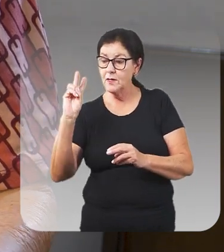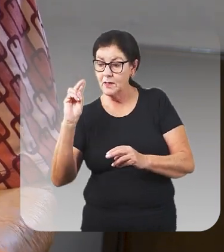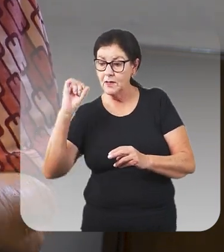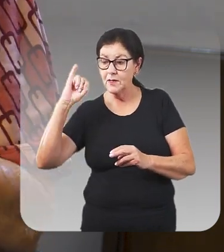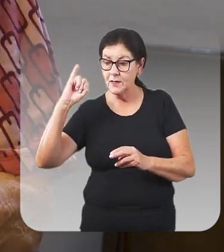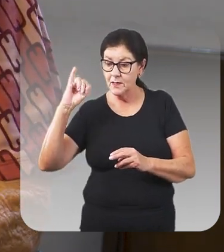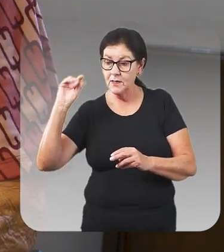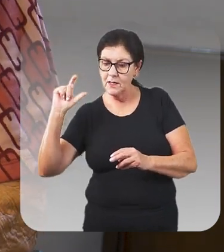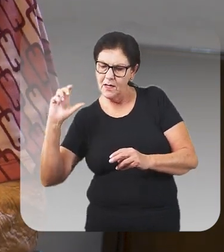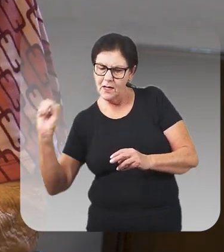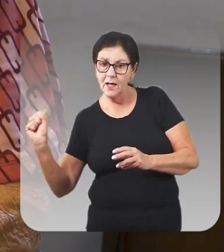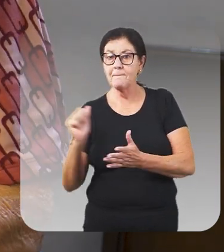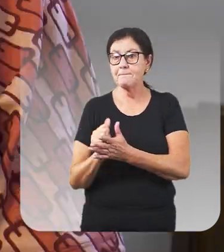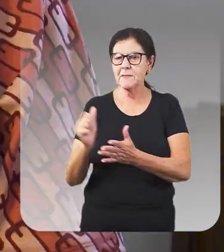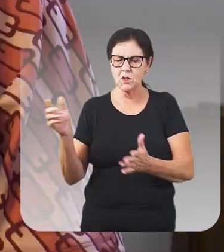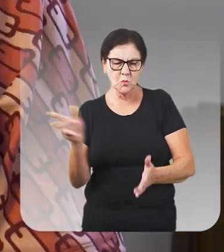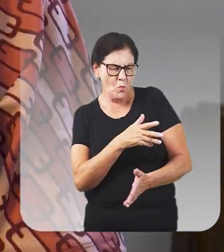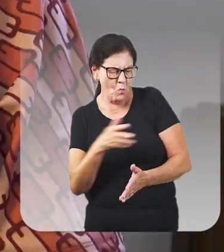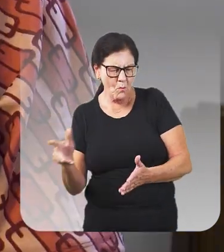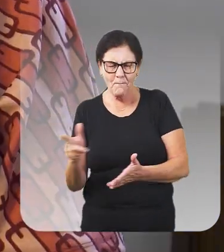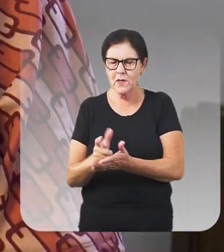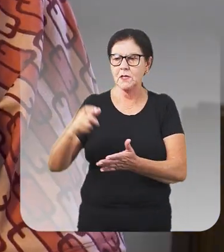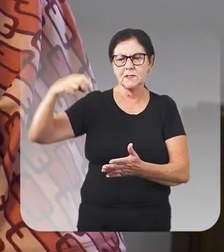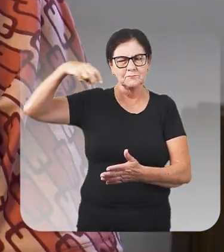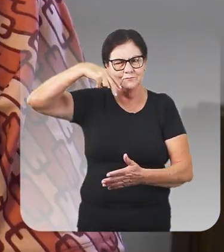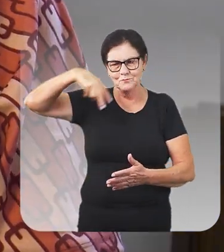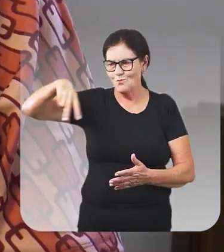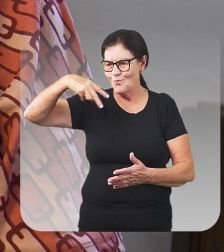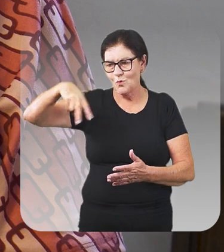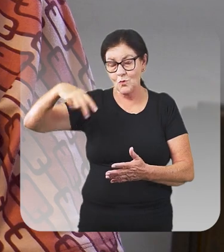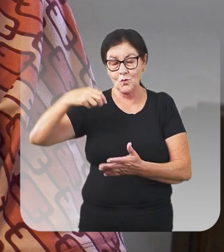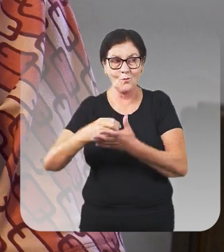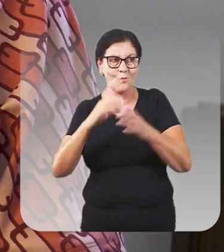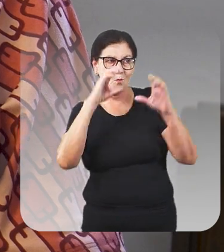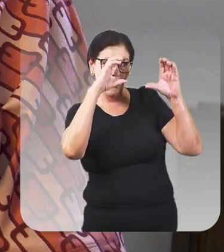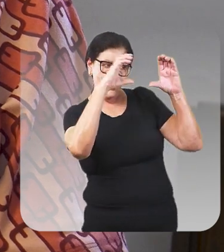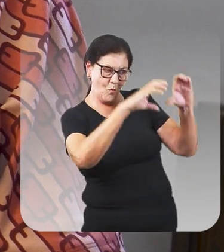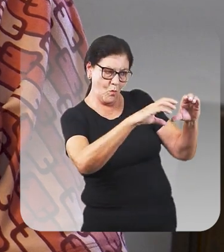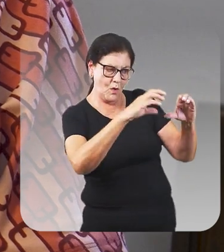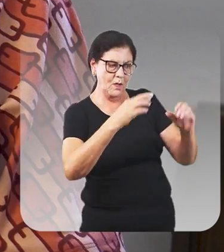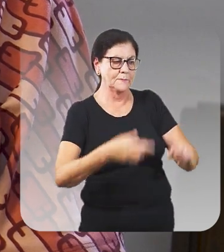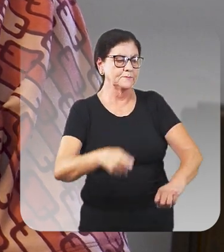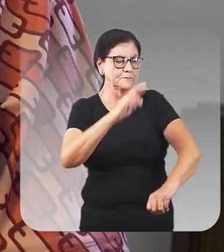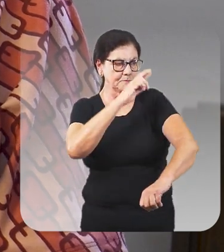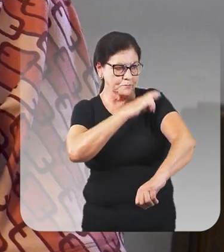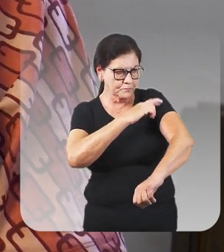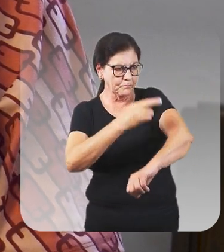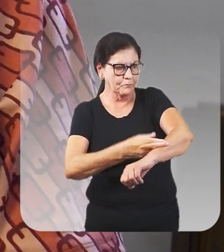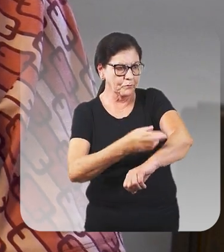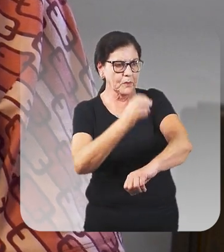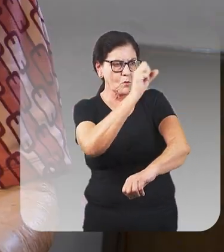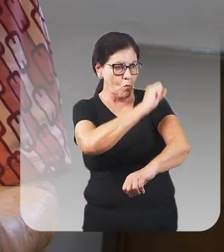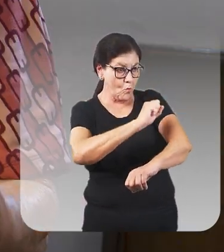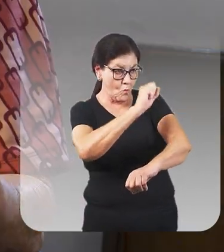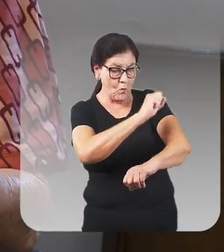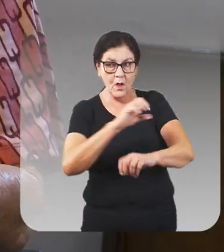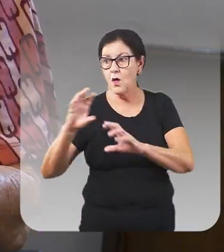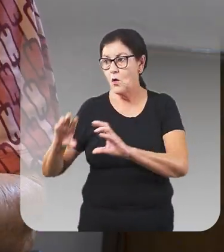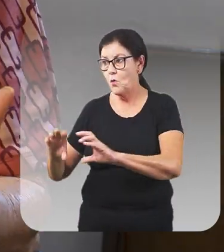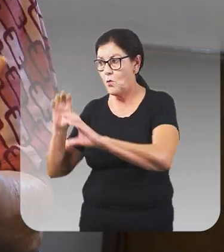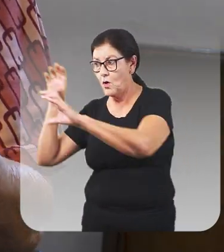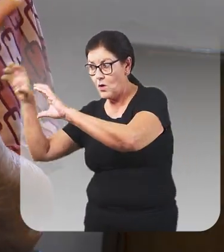formavam a oligarquia nordestina. Os estancieiros do Rio Grande do Sul formavam a oligarquia gaúcha.